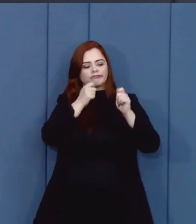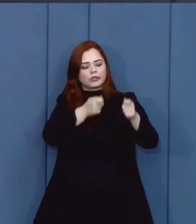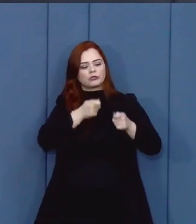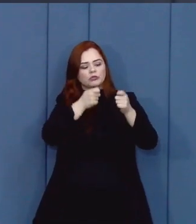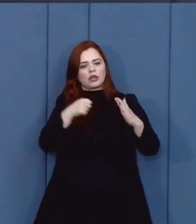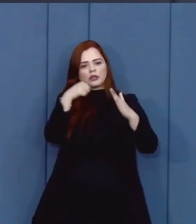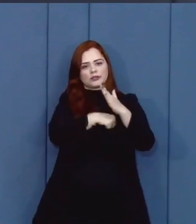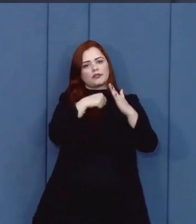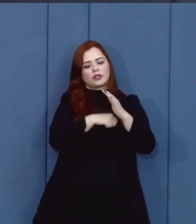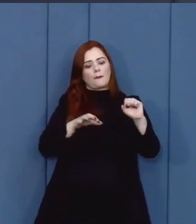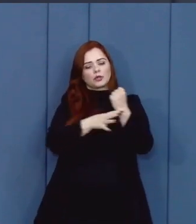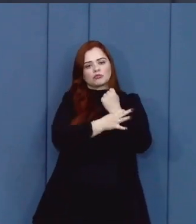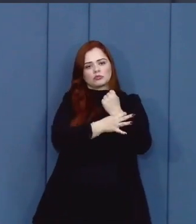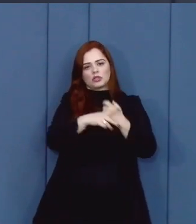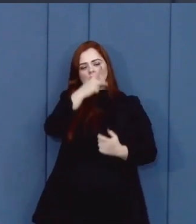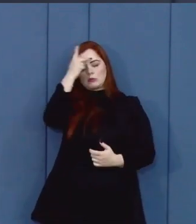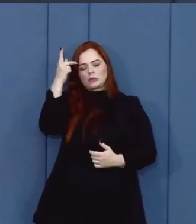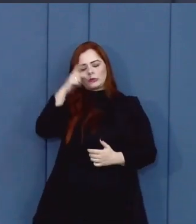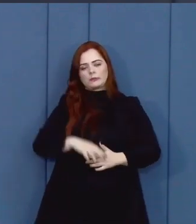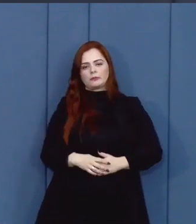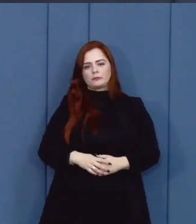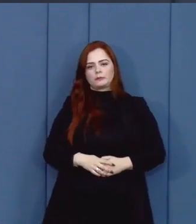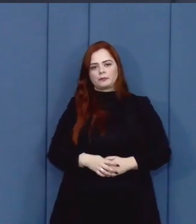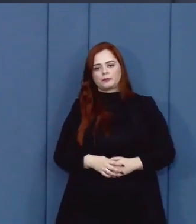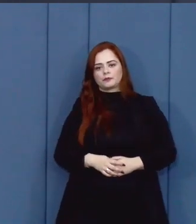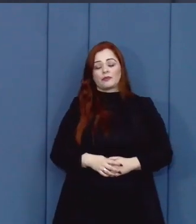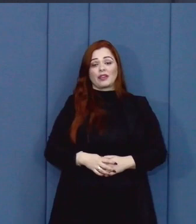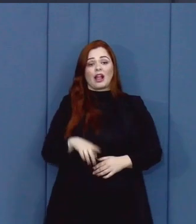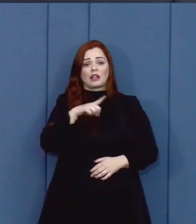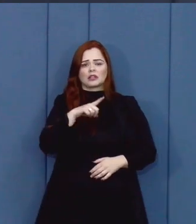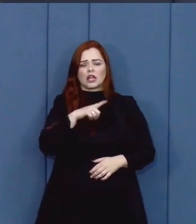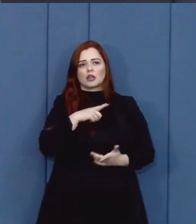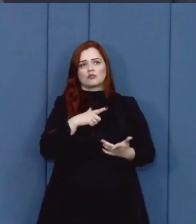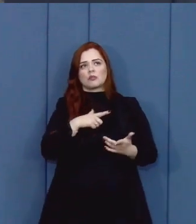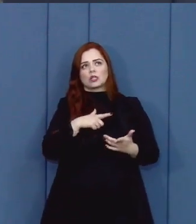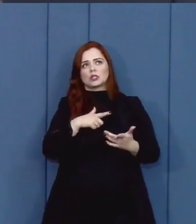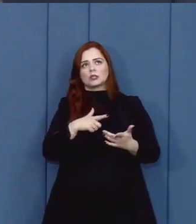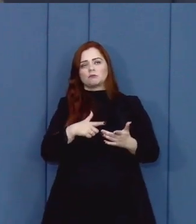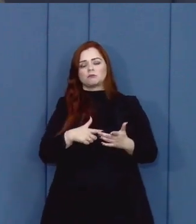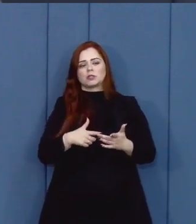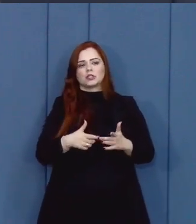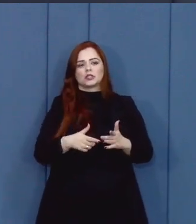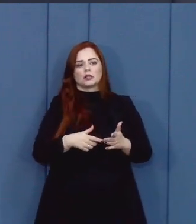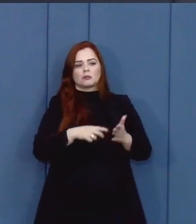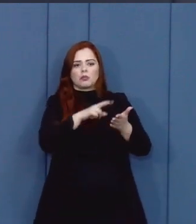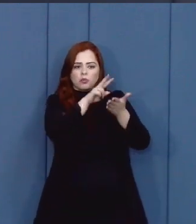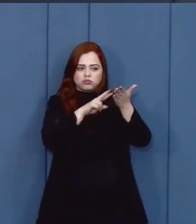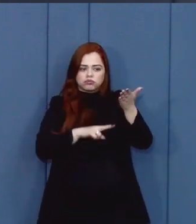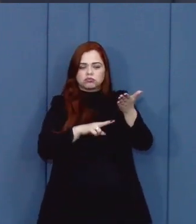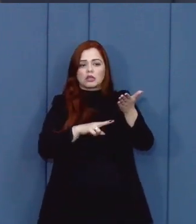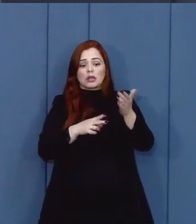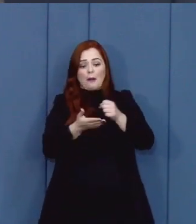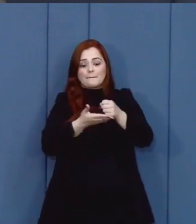e defender a proteção das pessoas, né? É uma literatura, né, que já com bastante embasamento